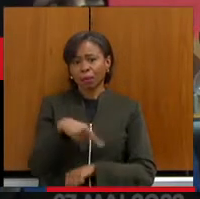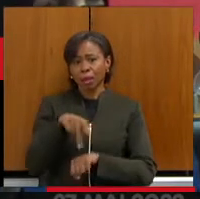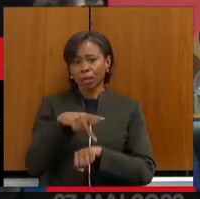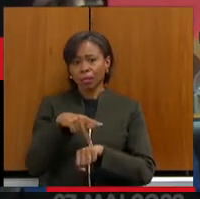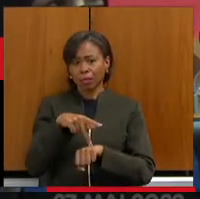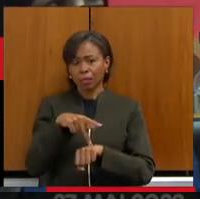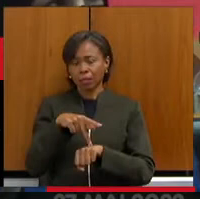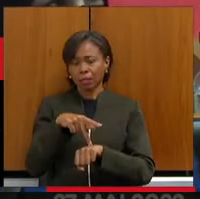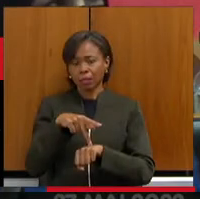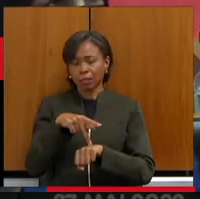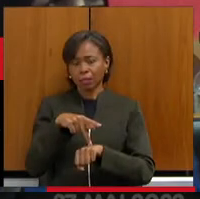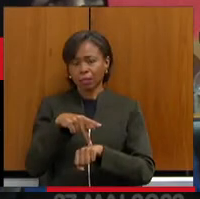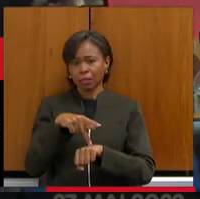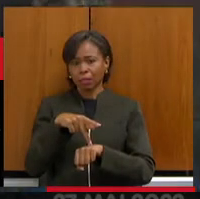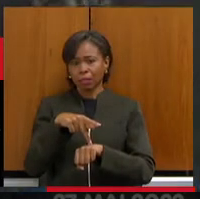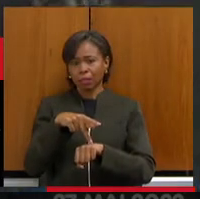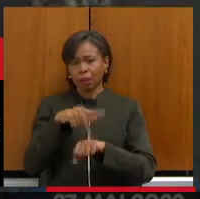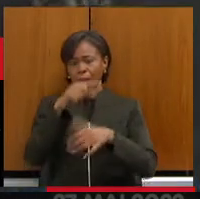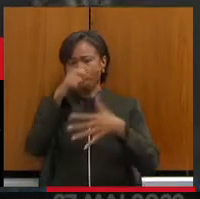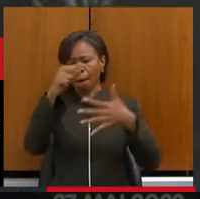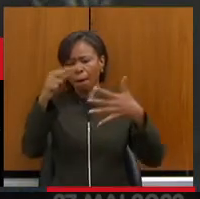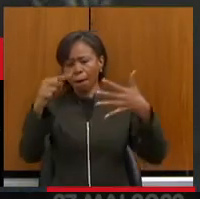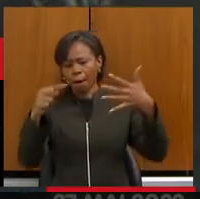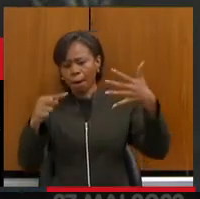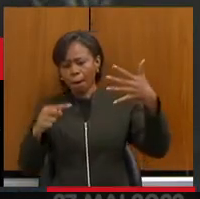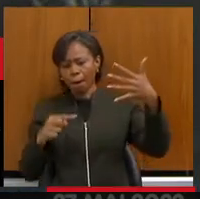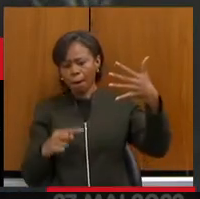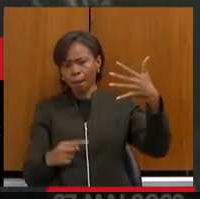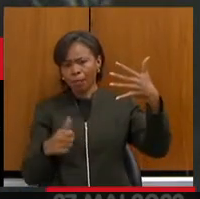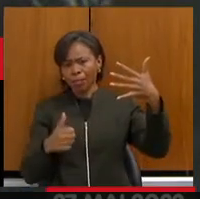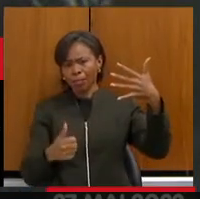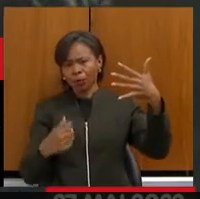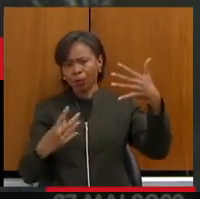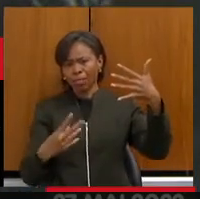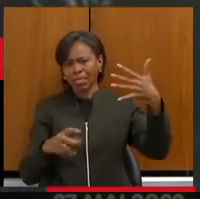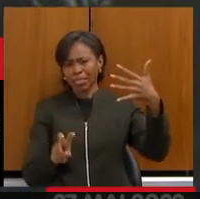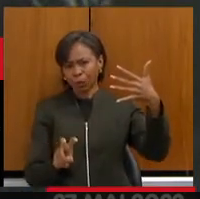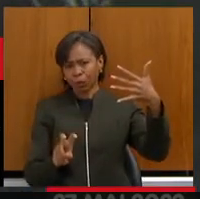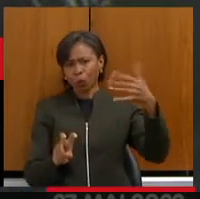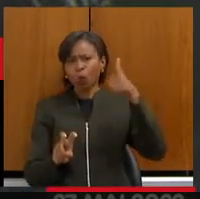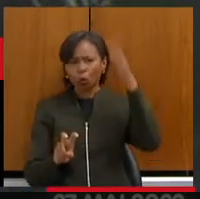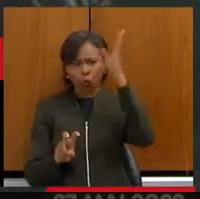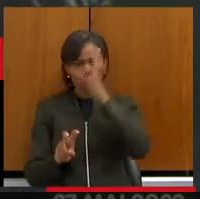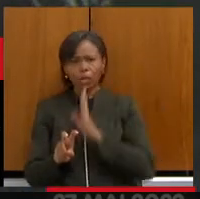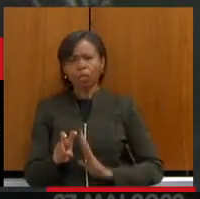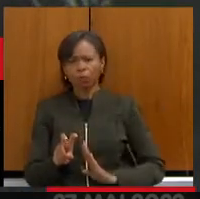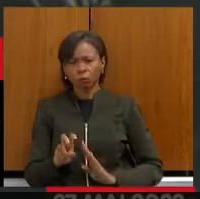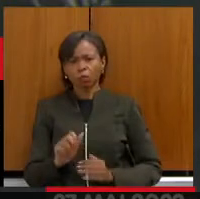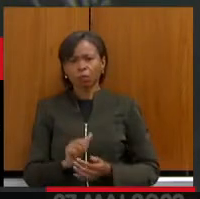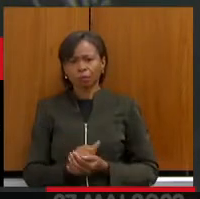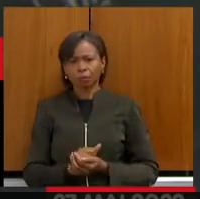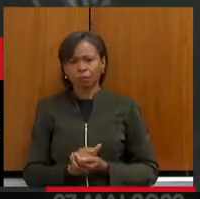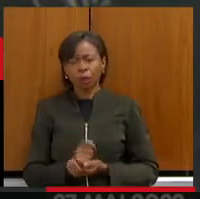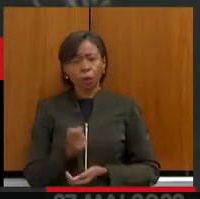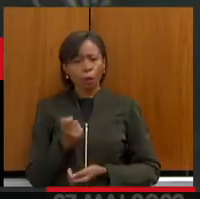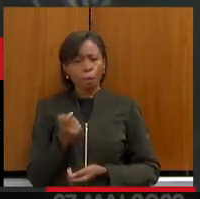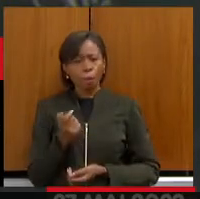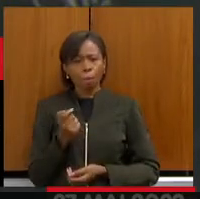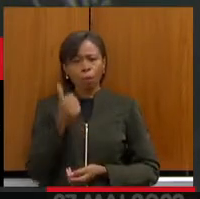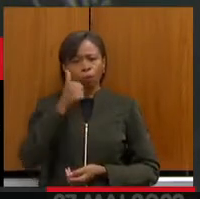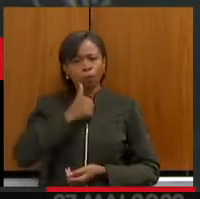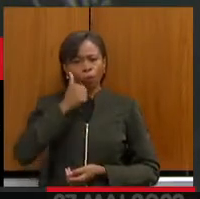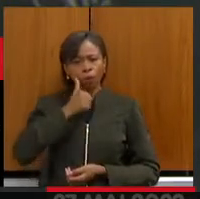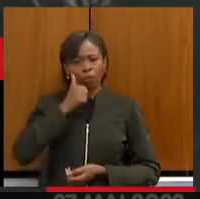posição 145 comprovando a baixa participação das mulheres no espaço